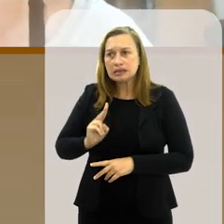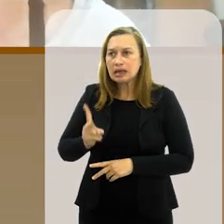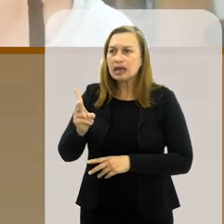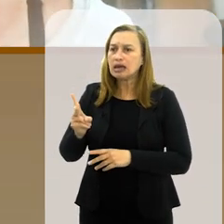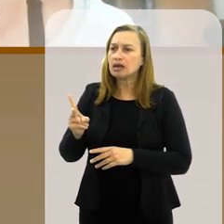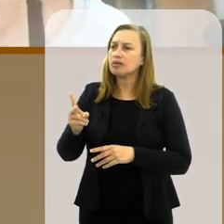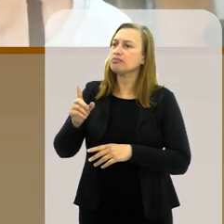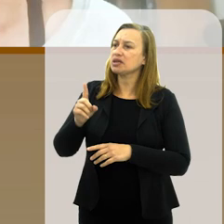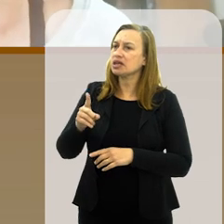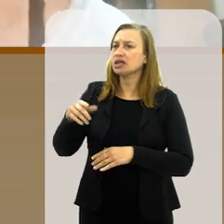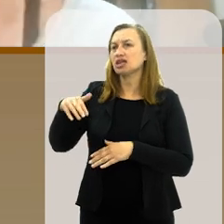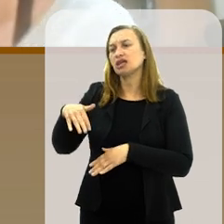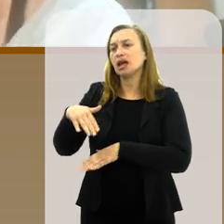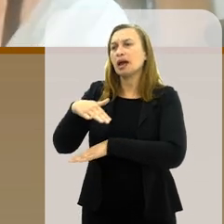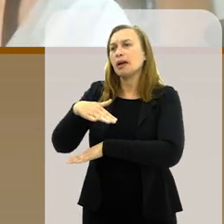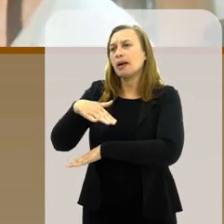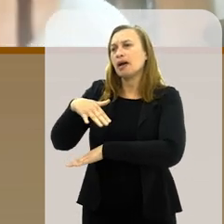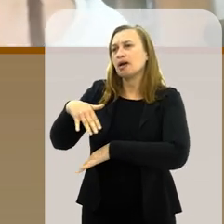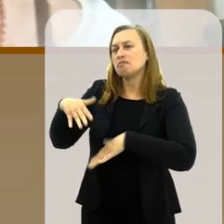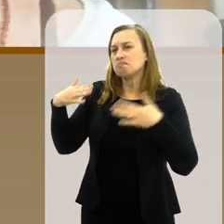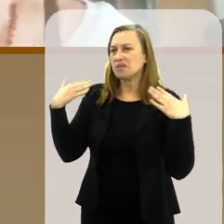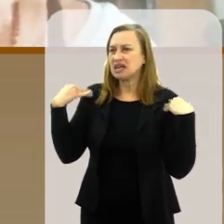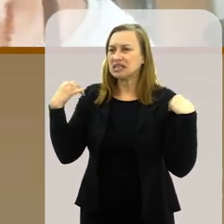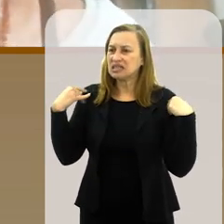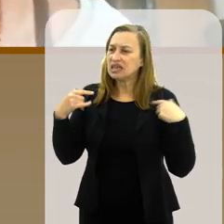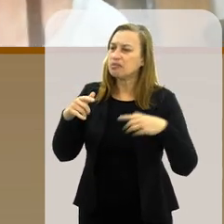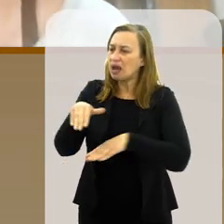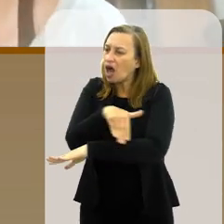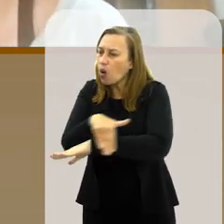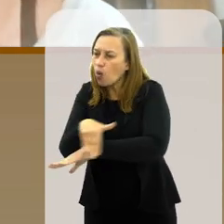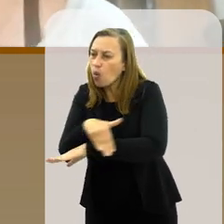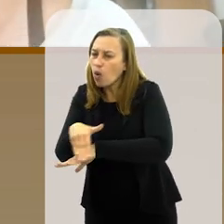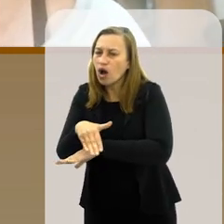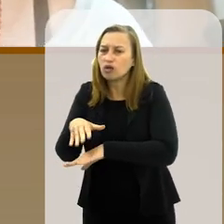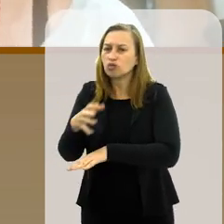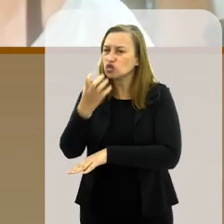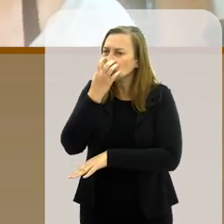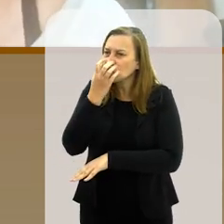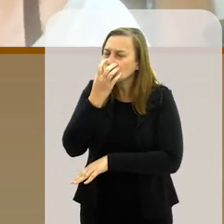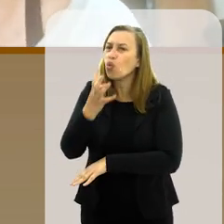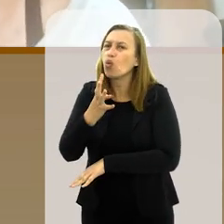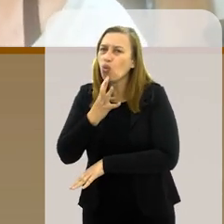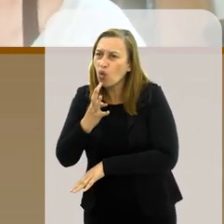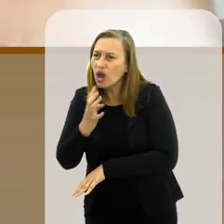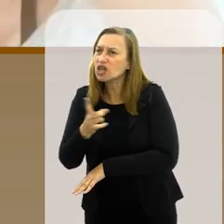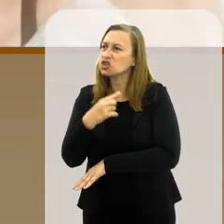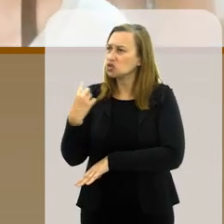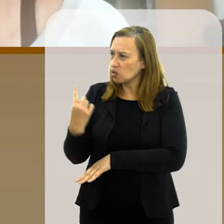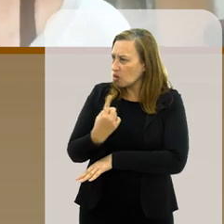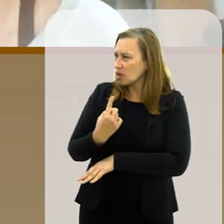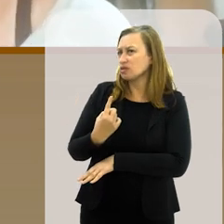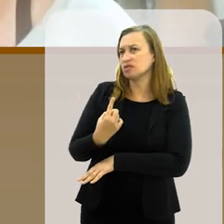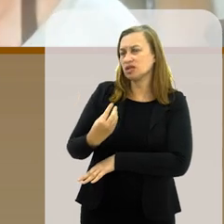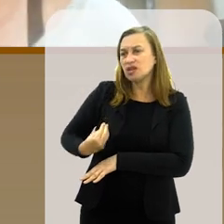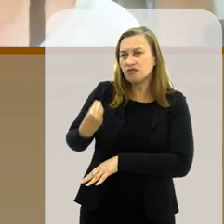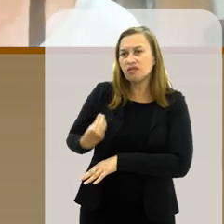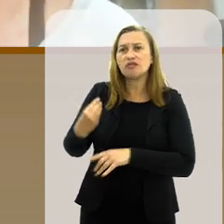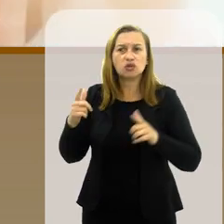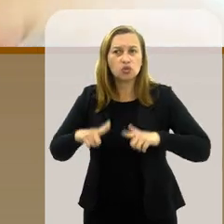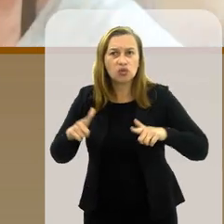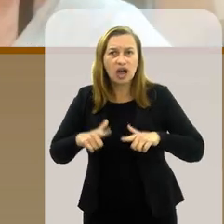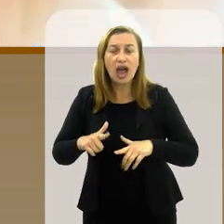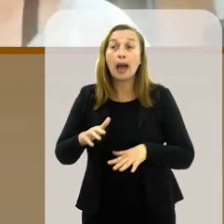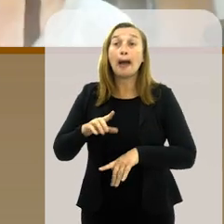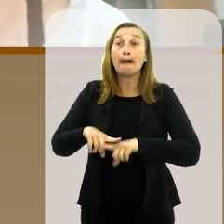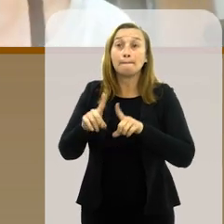por ali, eles estão latindo nas beiradas, no portão. Eles conhecem a gente, eu imaginei. É,